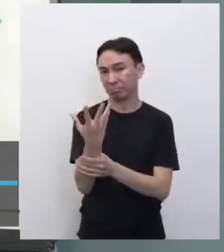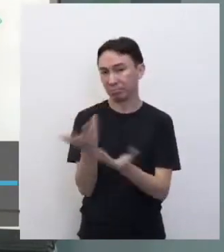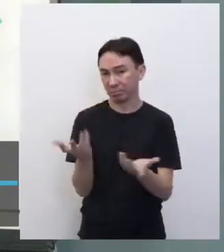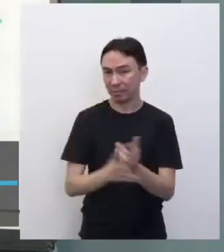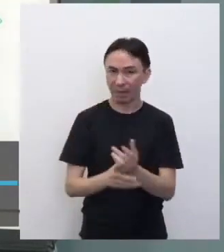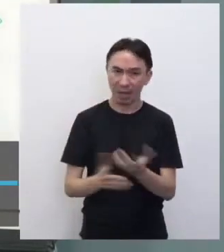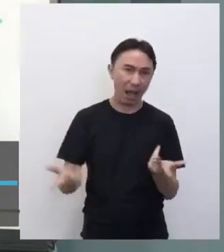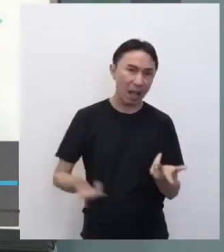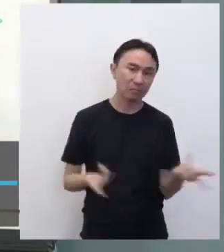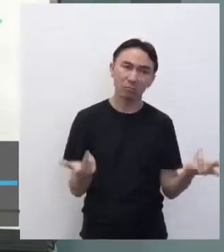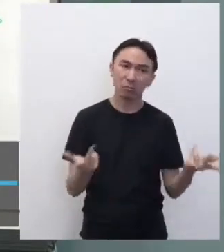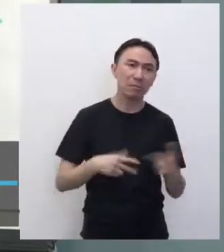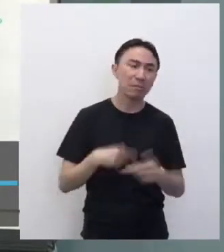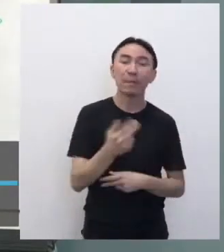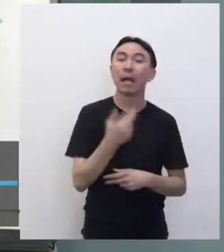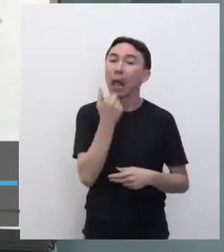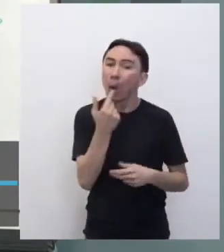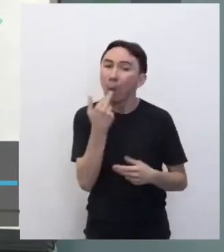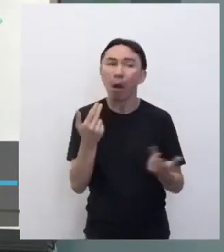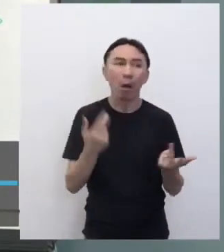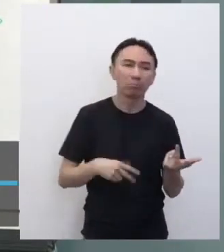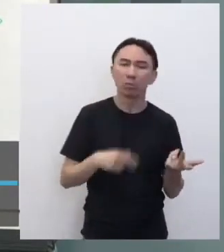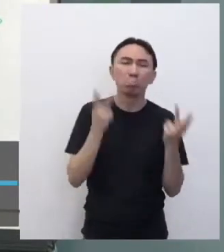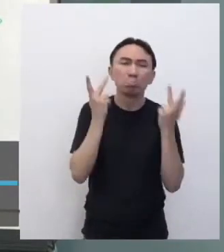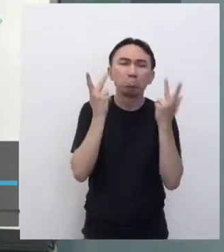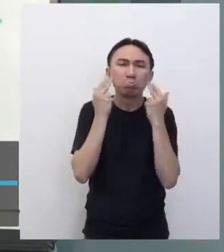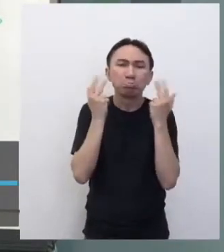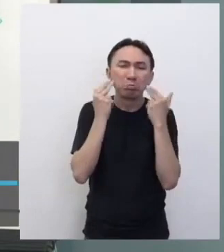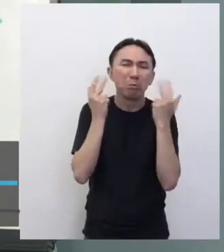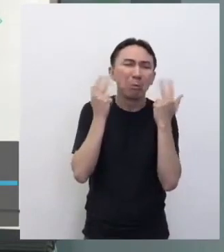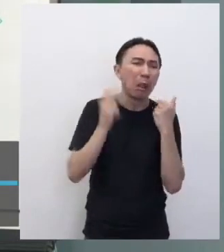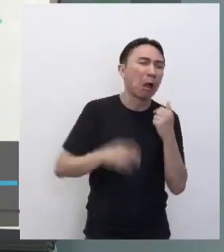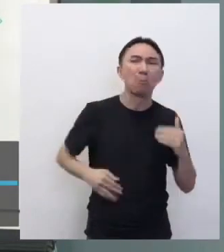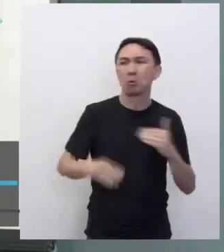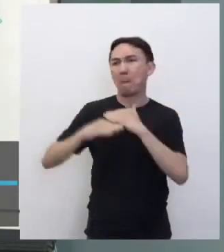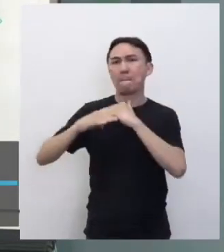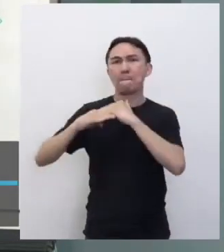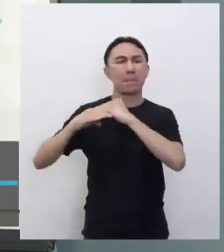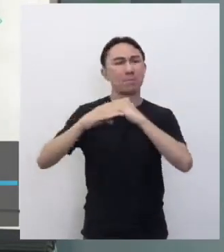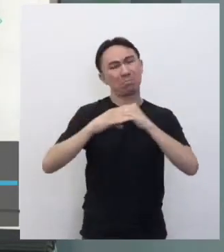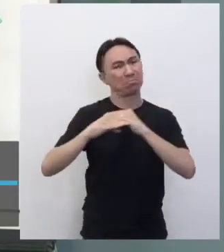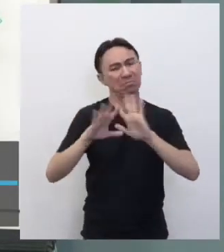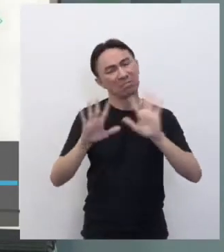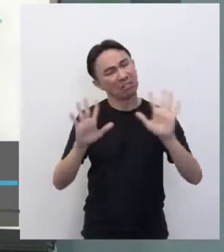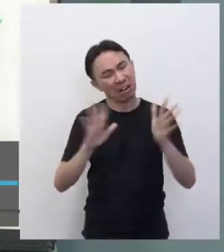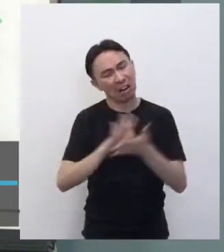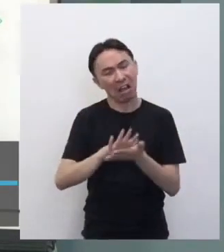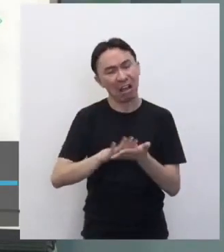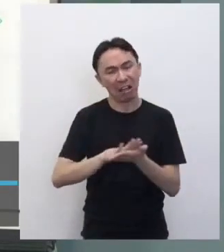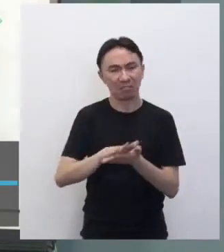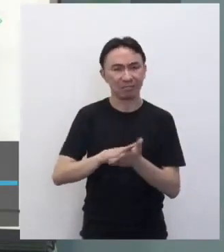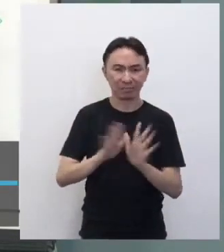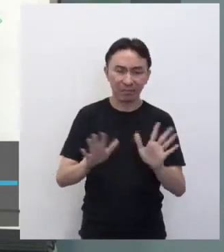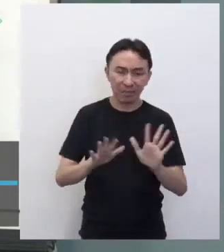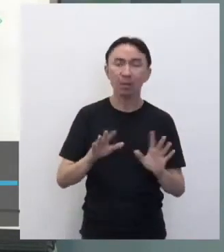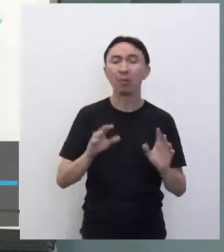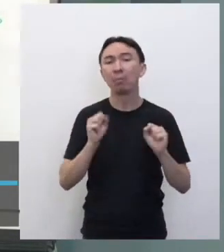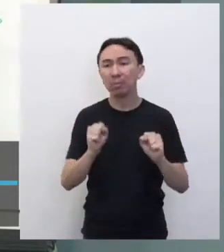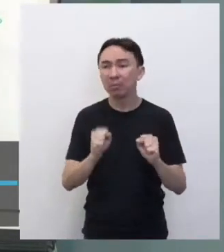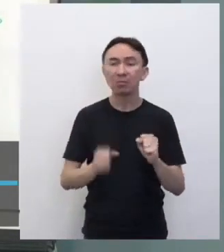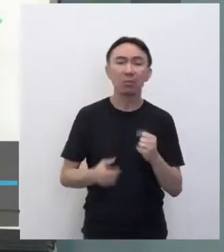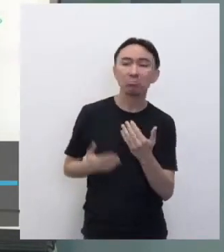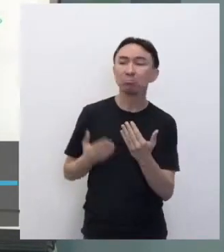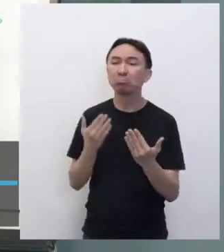um estilo informal, de linguagem, sem muito rebuscagem aí na sua linguagem. Então, você pode conversar com o seu